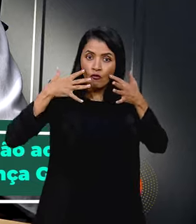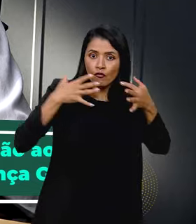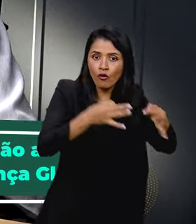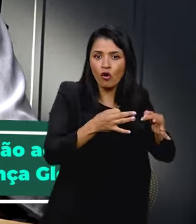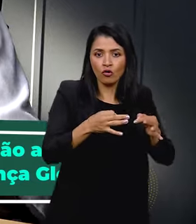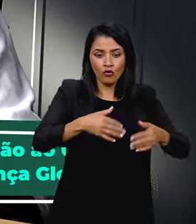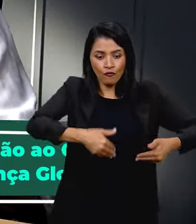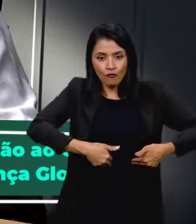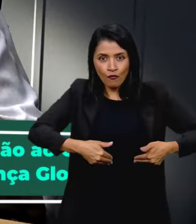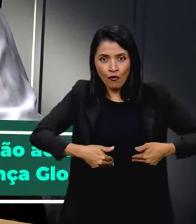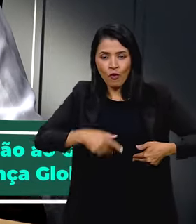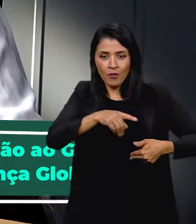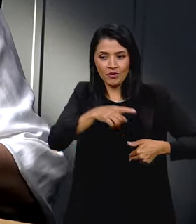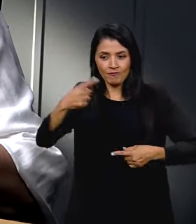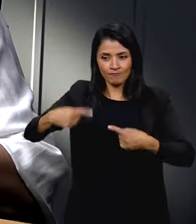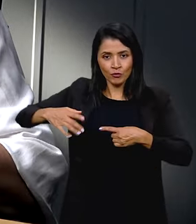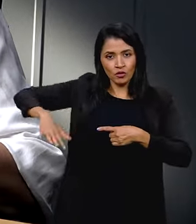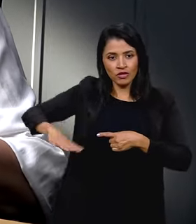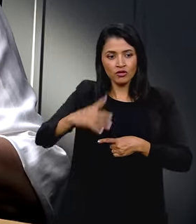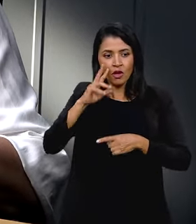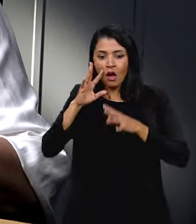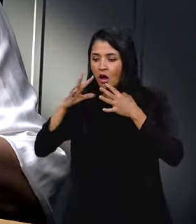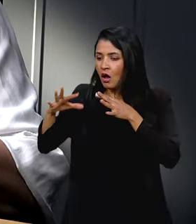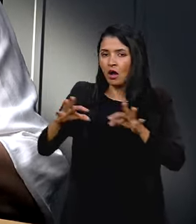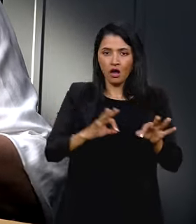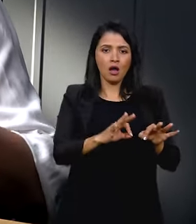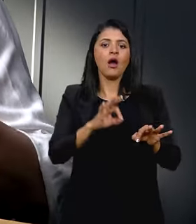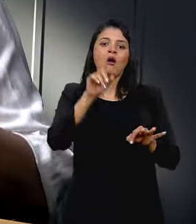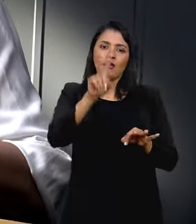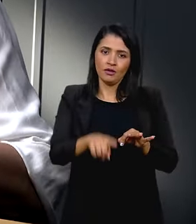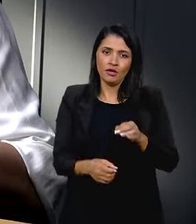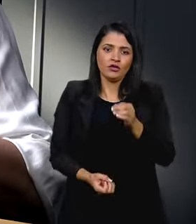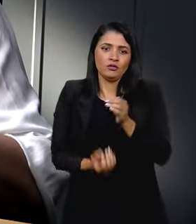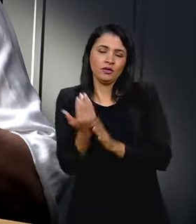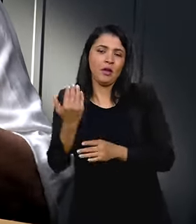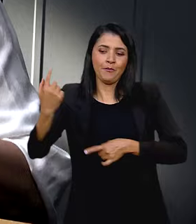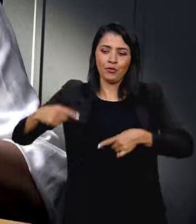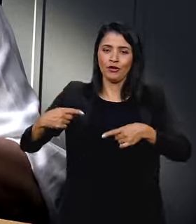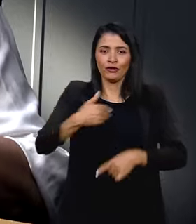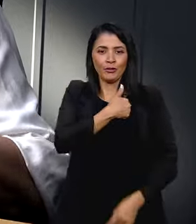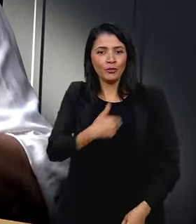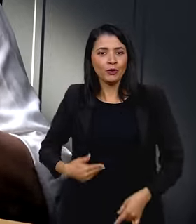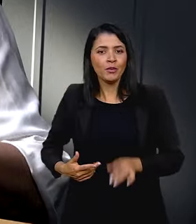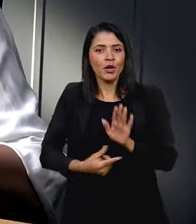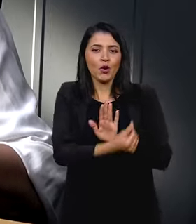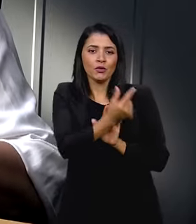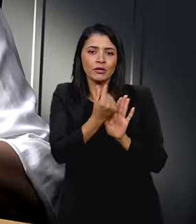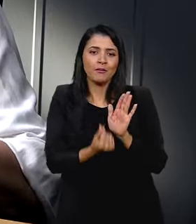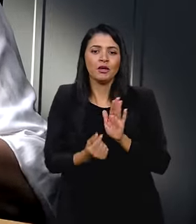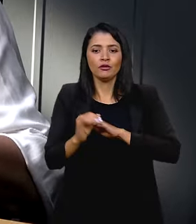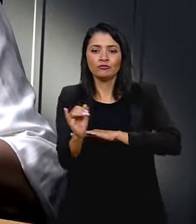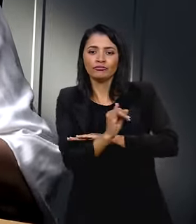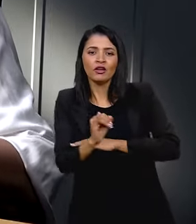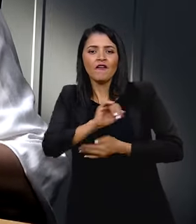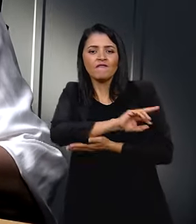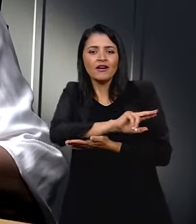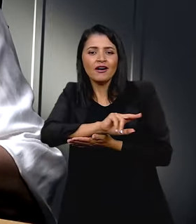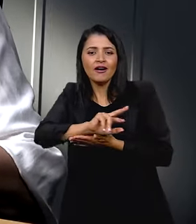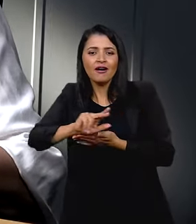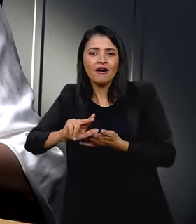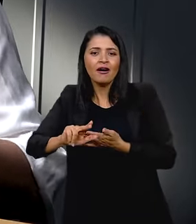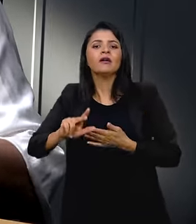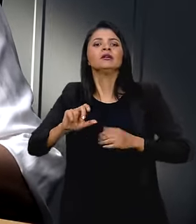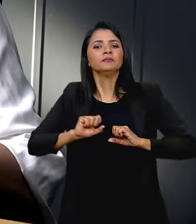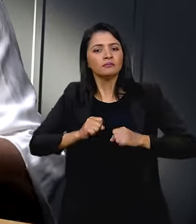política isso gera uma grande transformação isso gera eh políticas públicas orçamento instituições ou seja um conjunto de